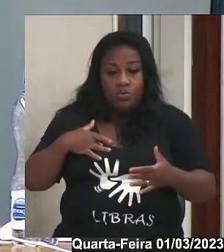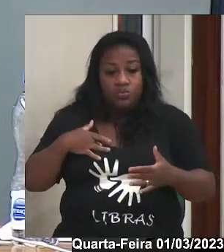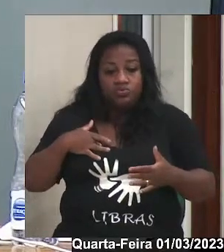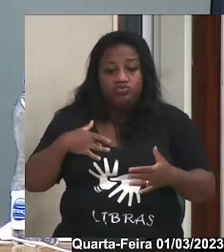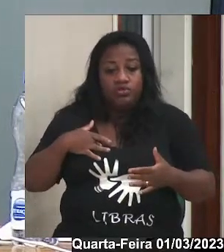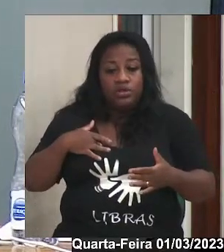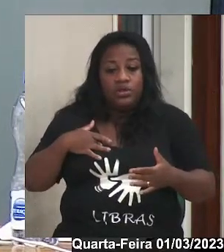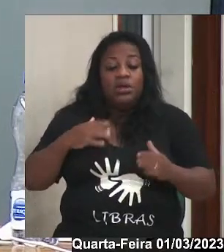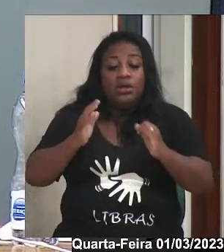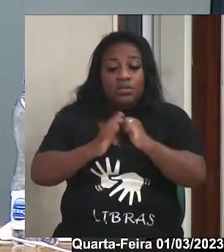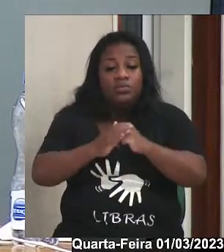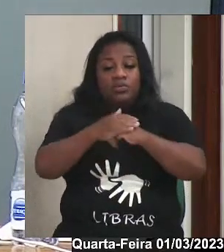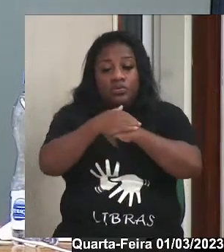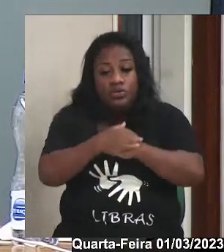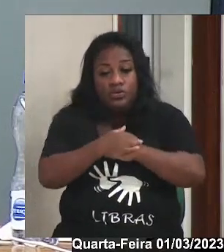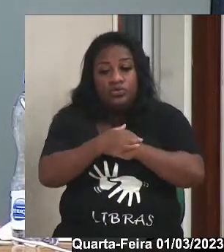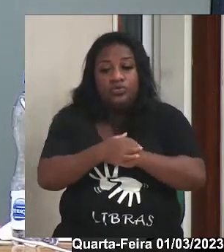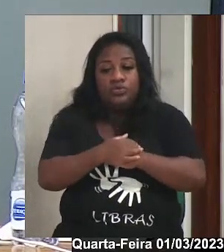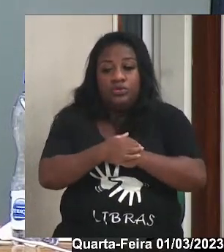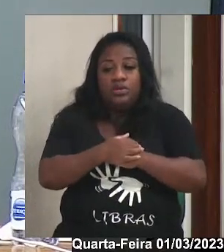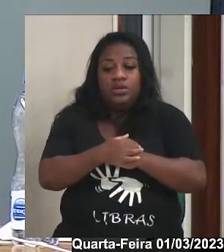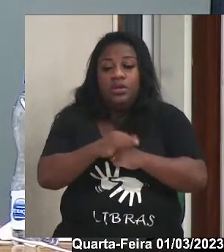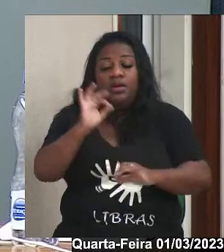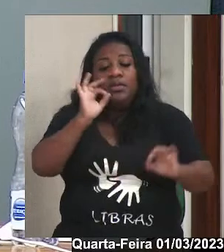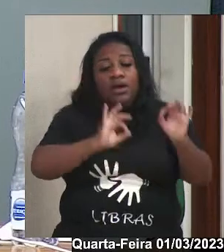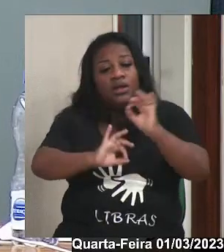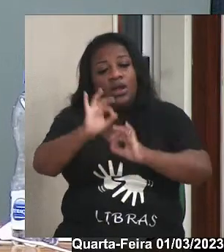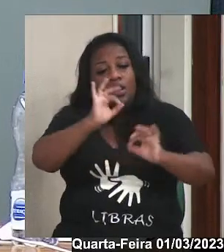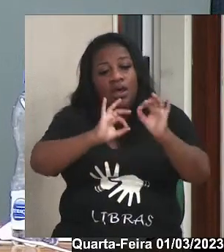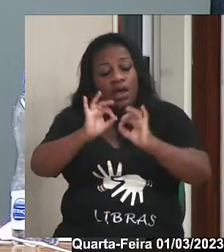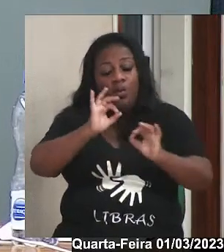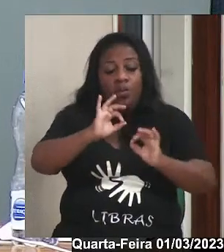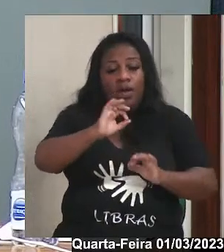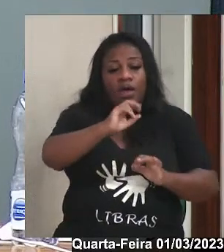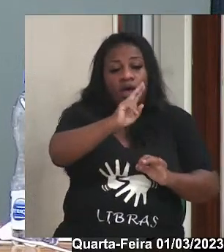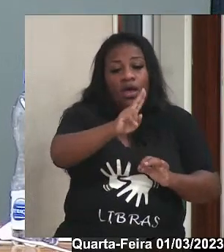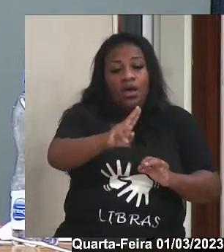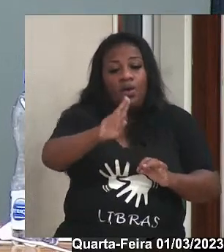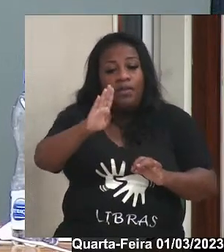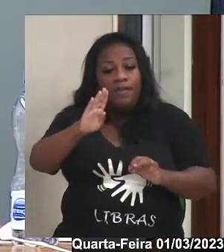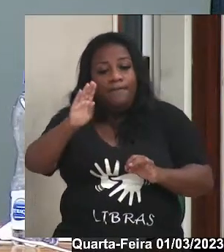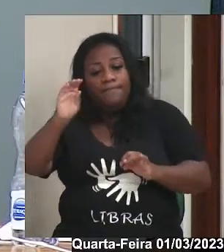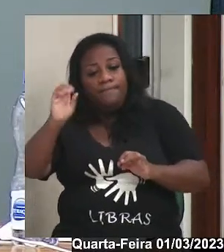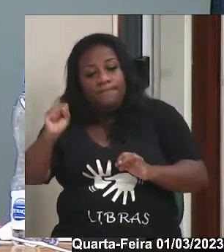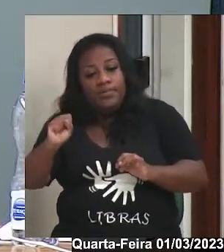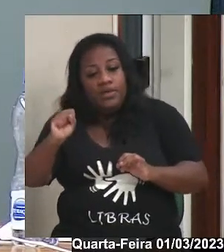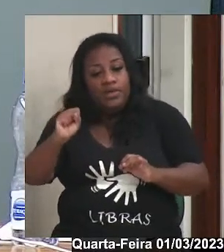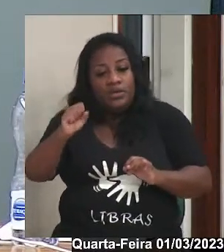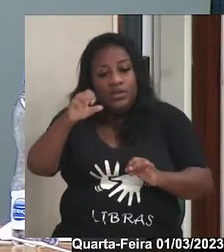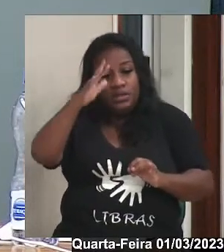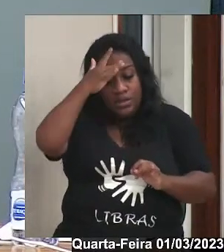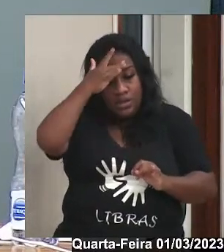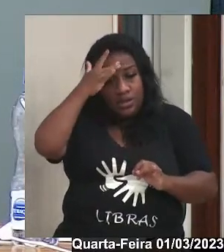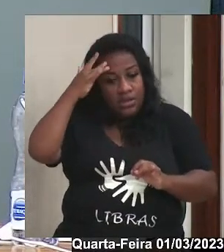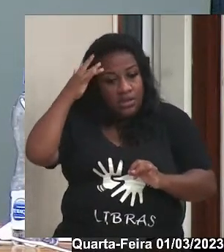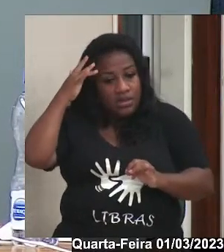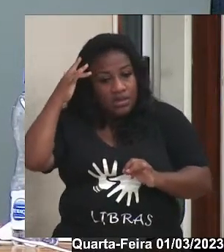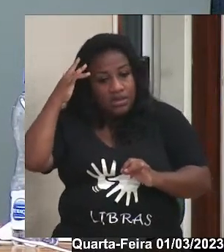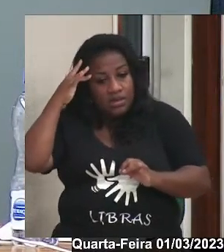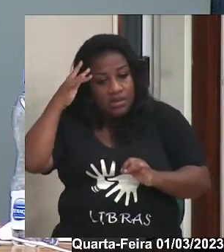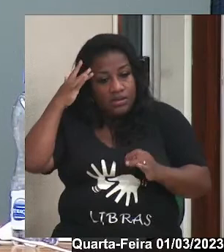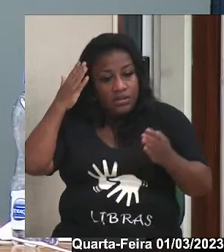medidas preventivas e infraestrutura adequada para o pronto atendimento e acolhimento, quando necessário, de pessoas com